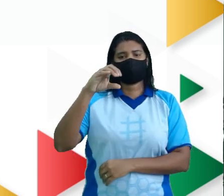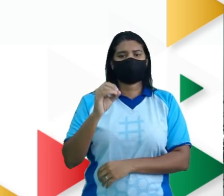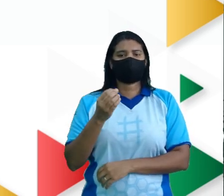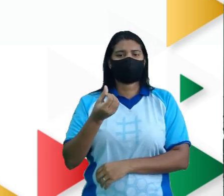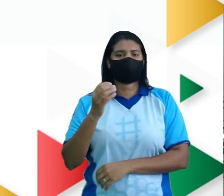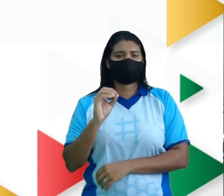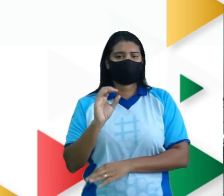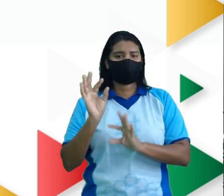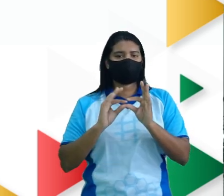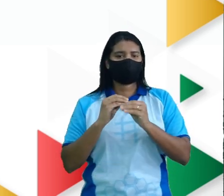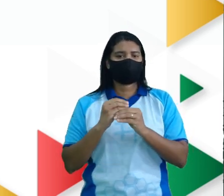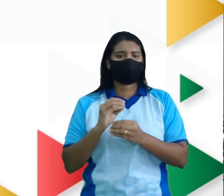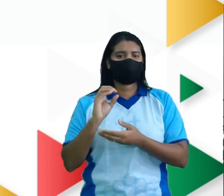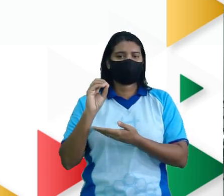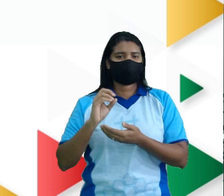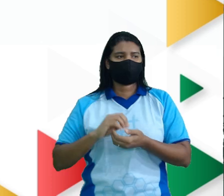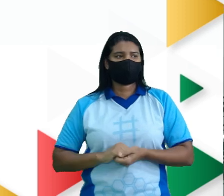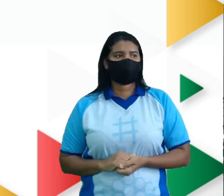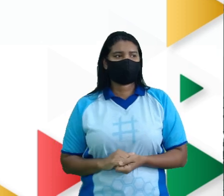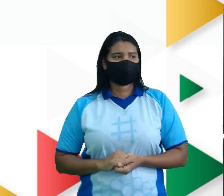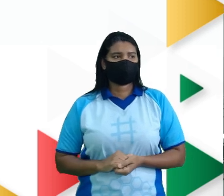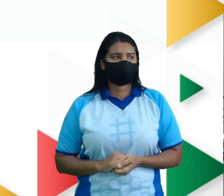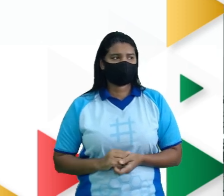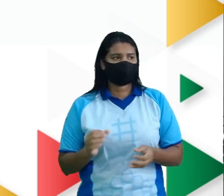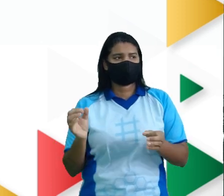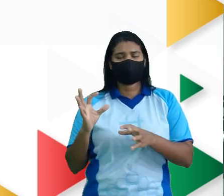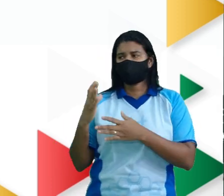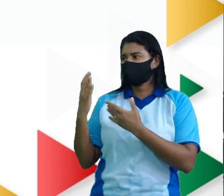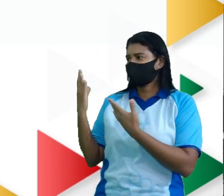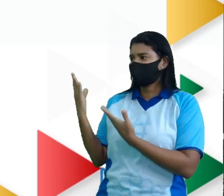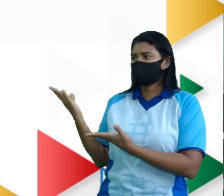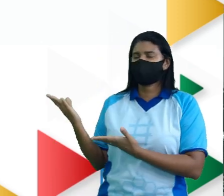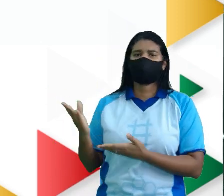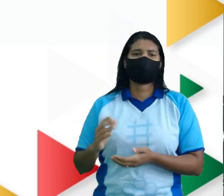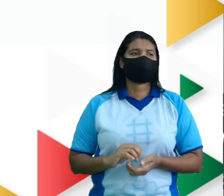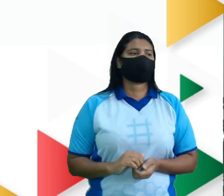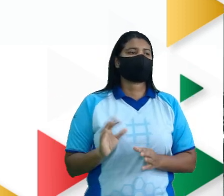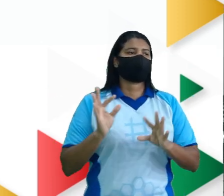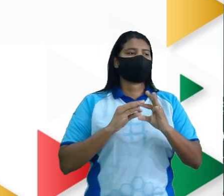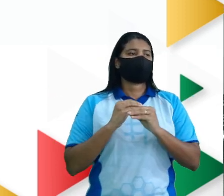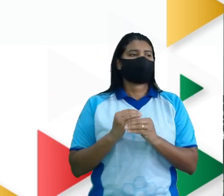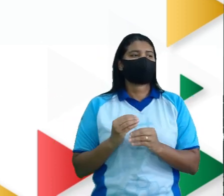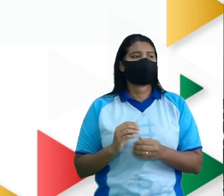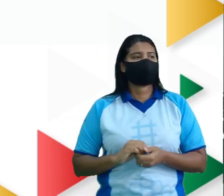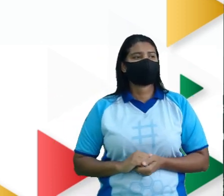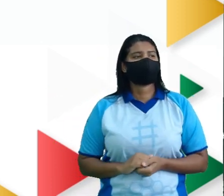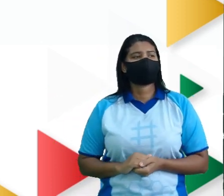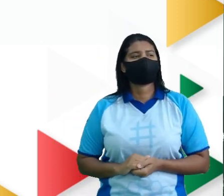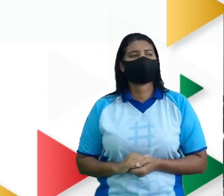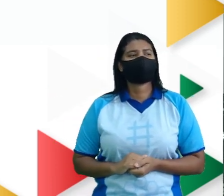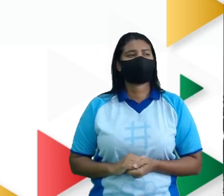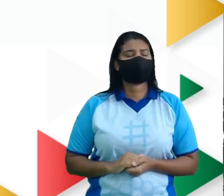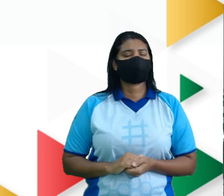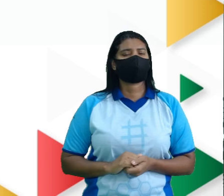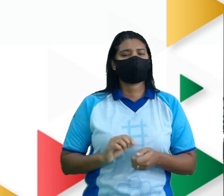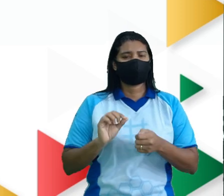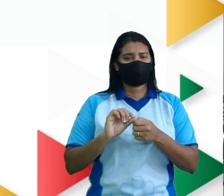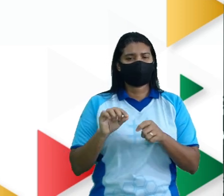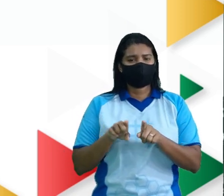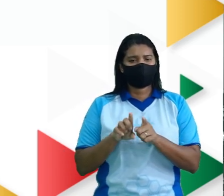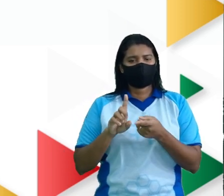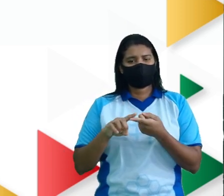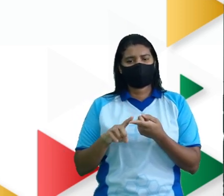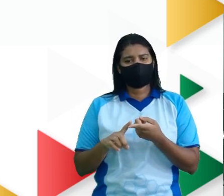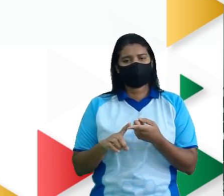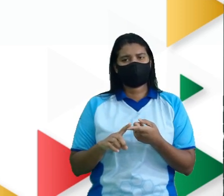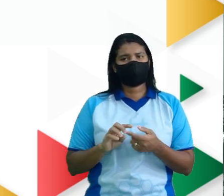graus vai ficar no ponto O, aí traça. Depois D, E, F, você tanto faz fazer com o compasso, como fazer com ela. Depois